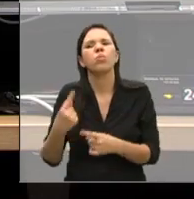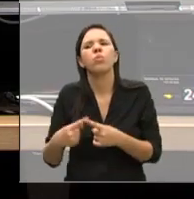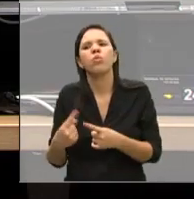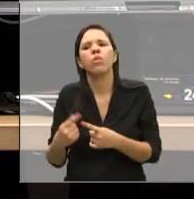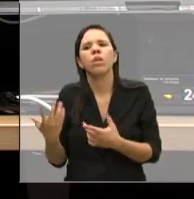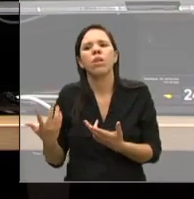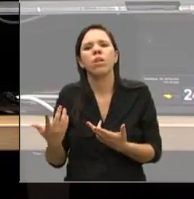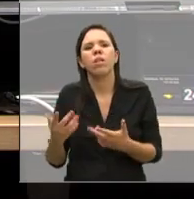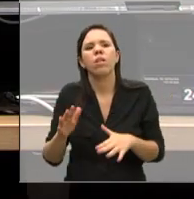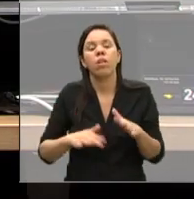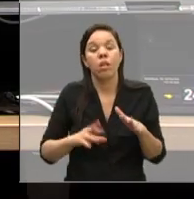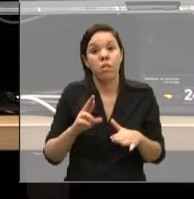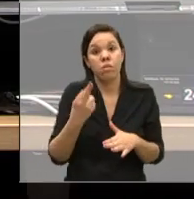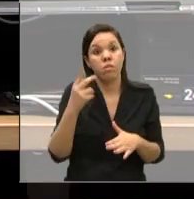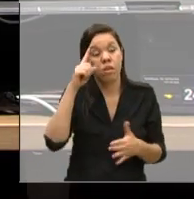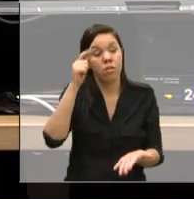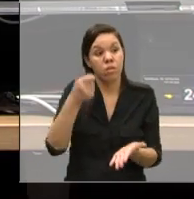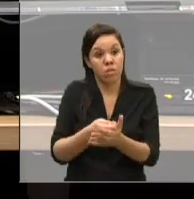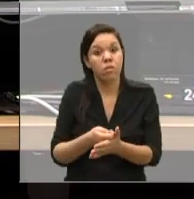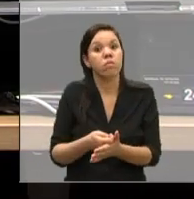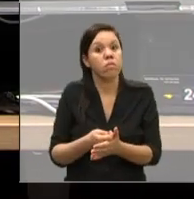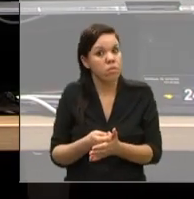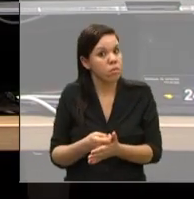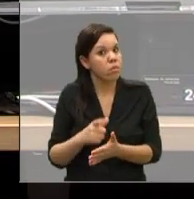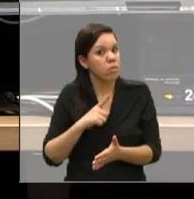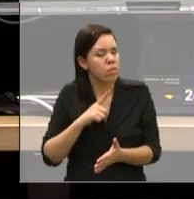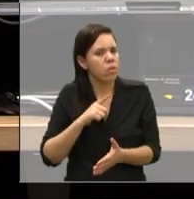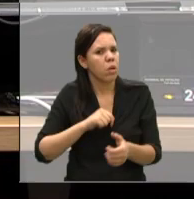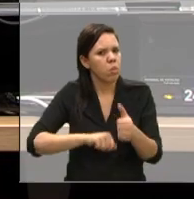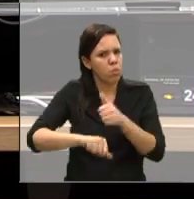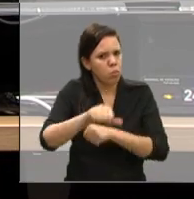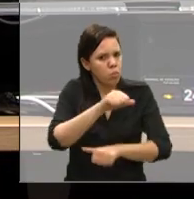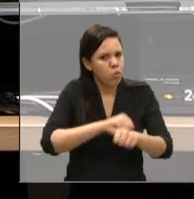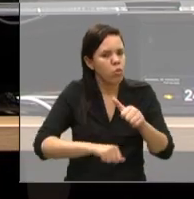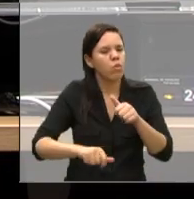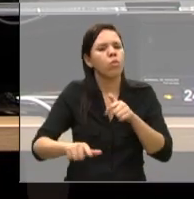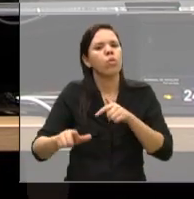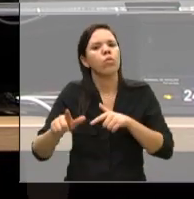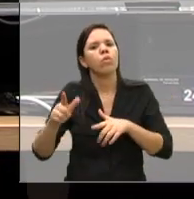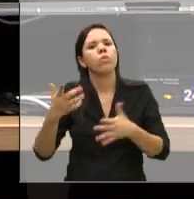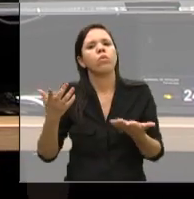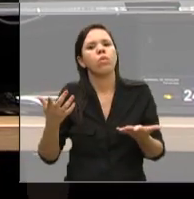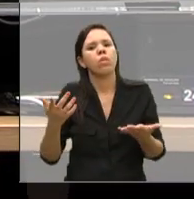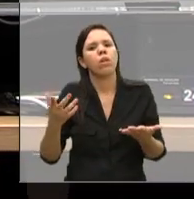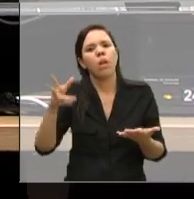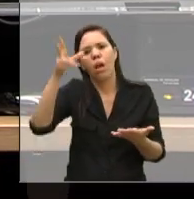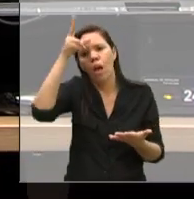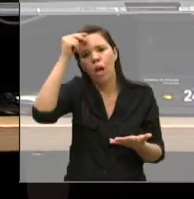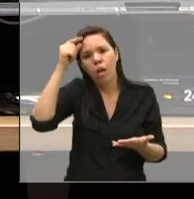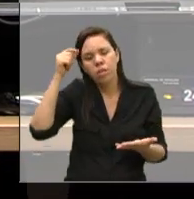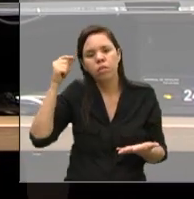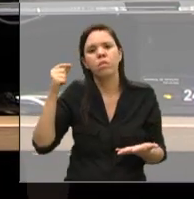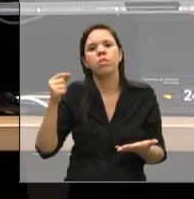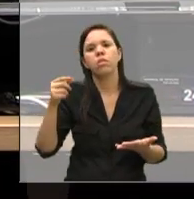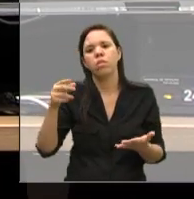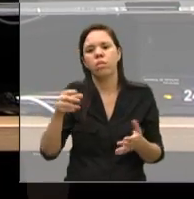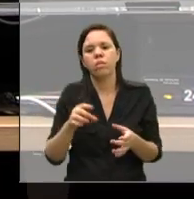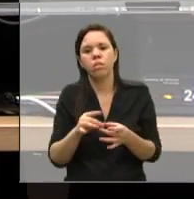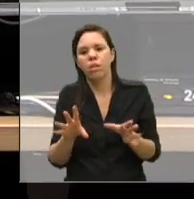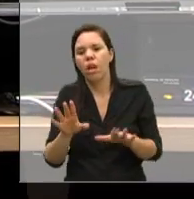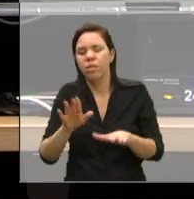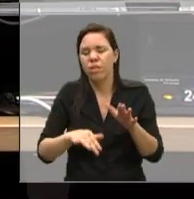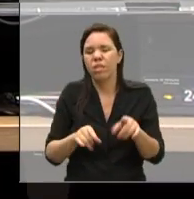né, que são decisões que são tomadas que levam ao desmonte dos serviços públicos, levam à